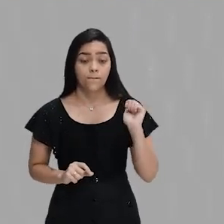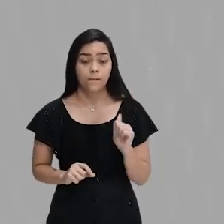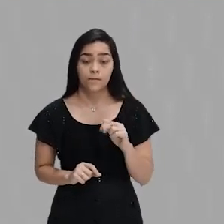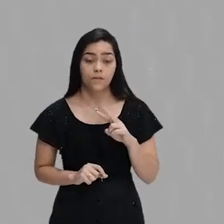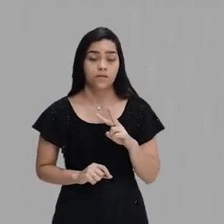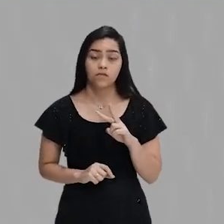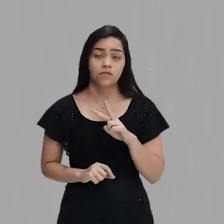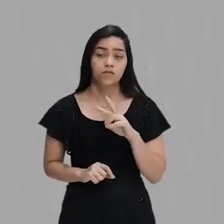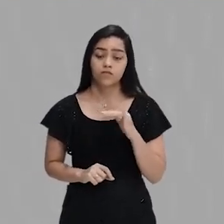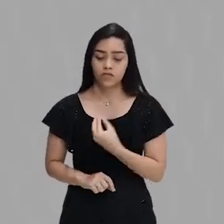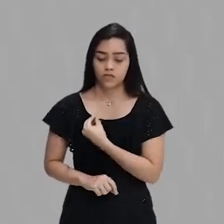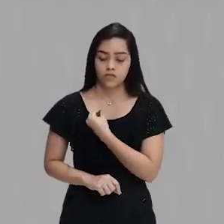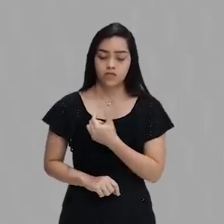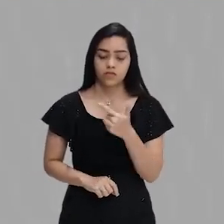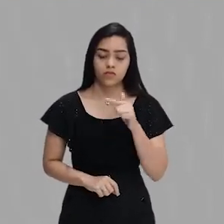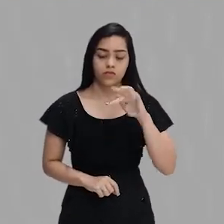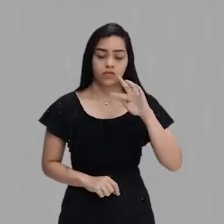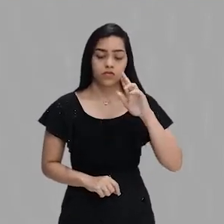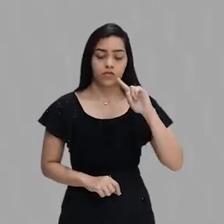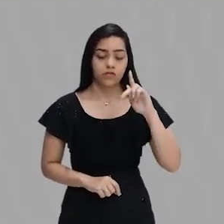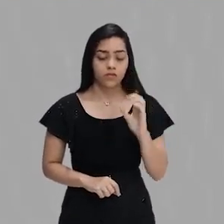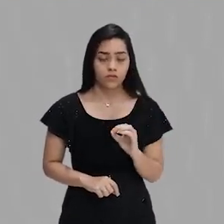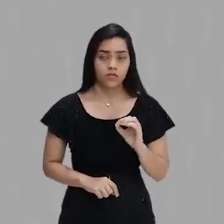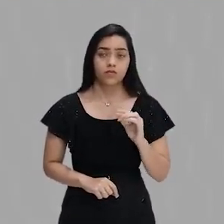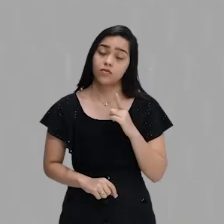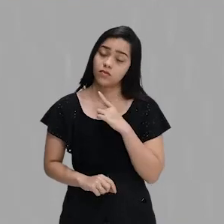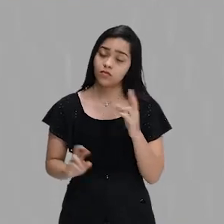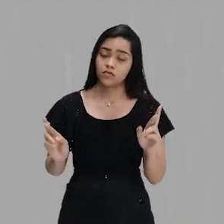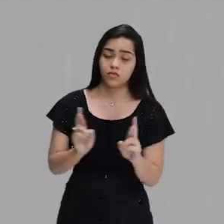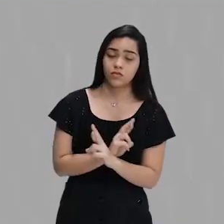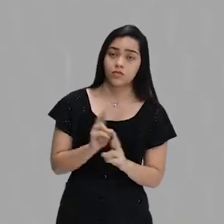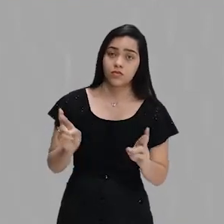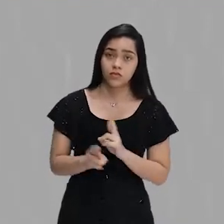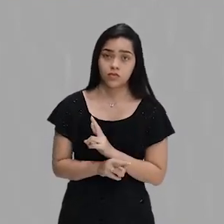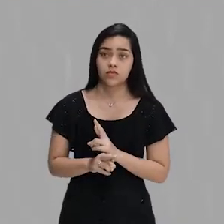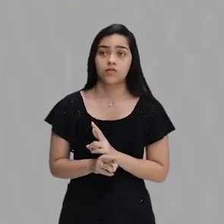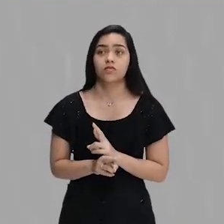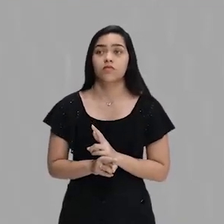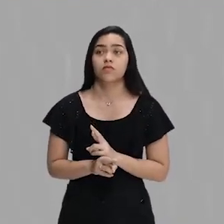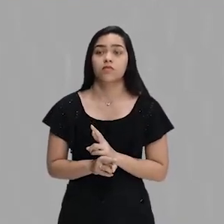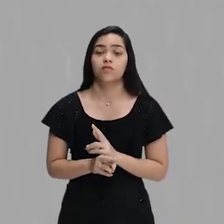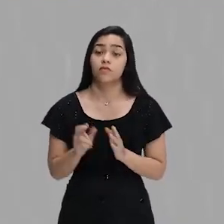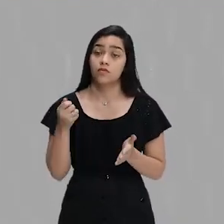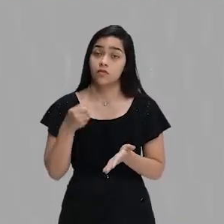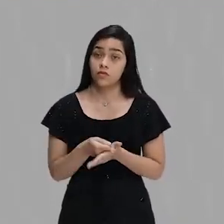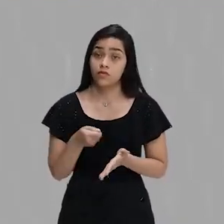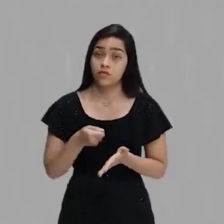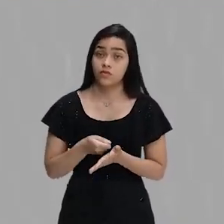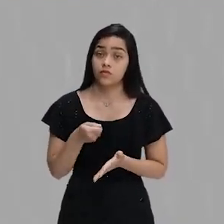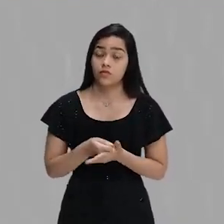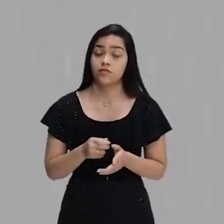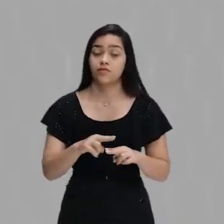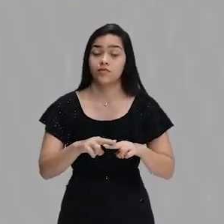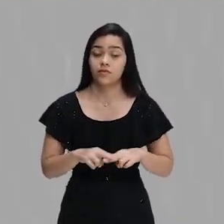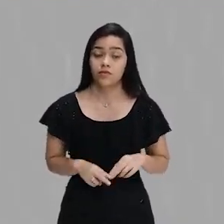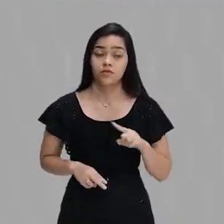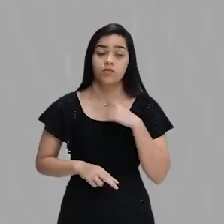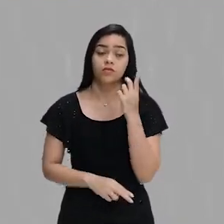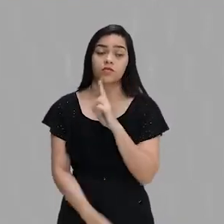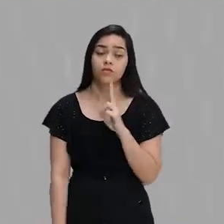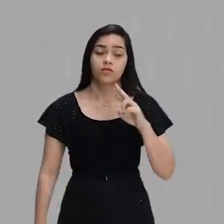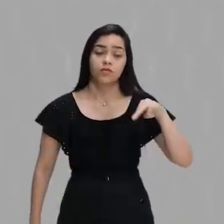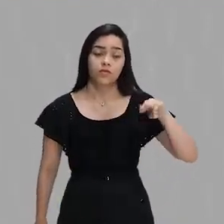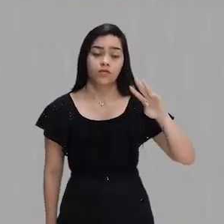sobrevive sem o fungo. E nem o fungo sobrevive sem a alga. Então, é uma relação obrigatória. Por isso que a gente chama